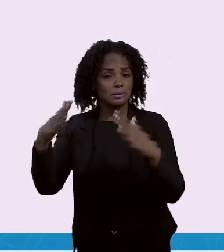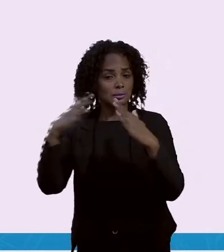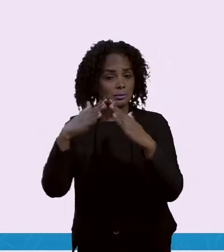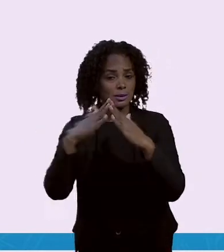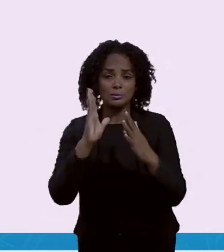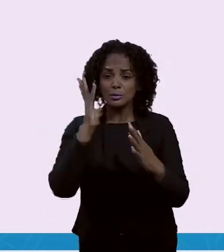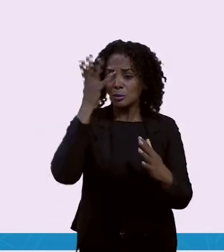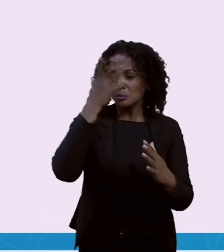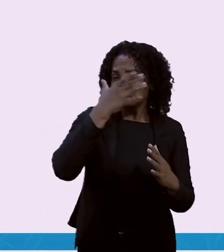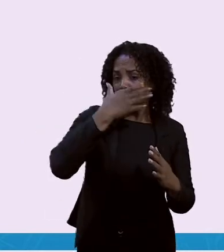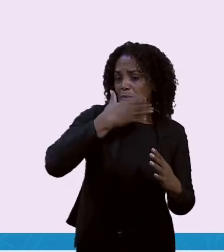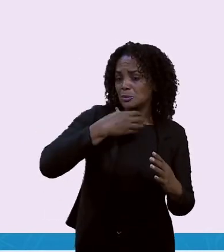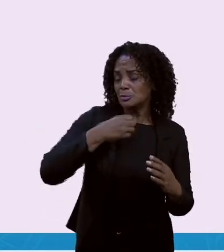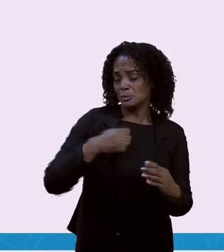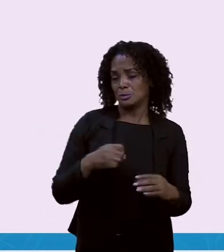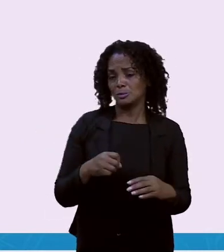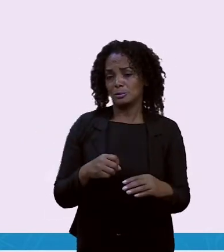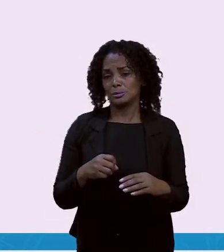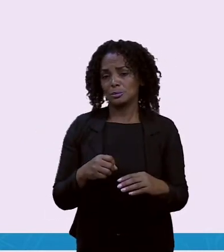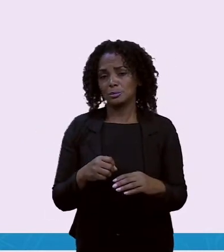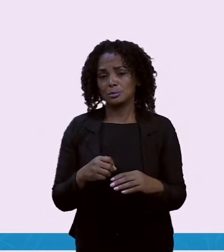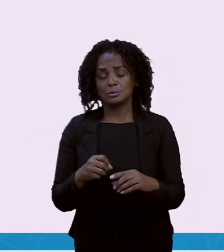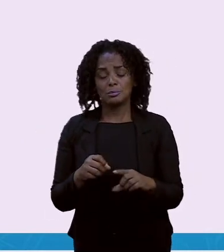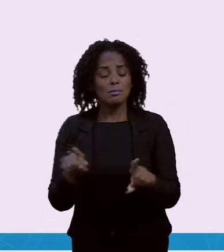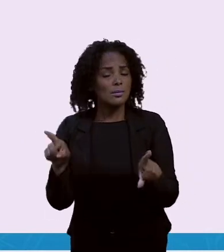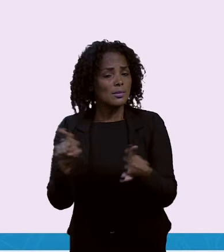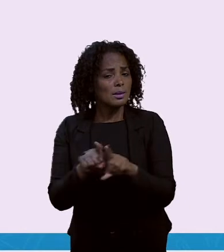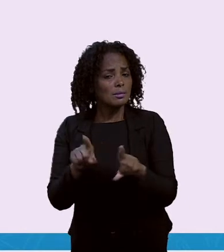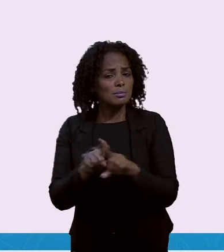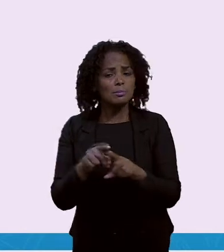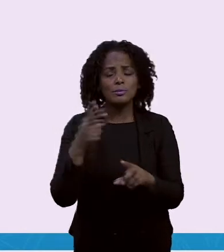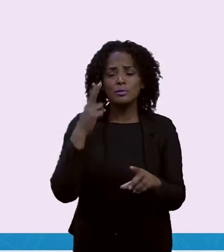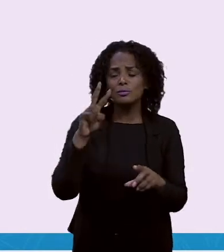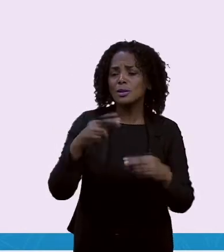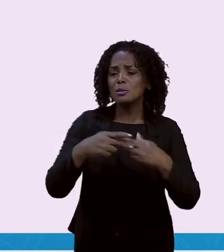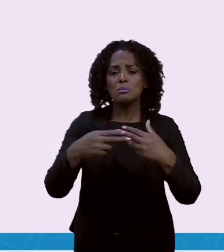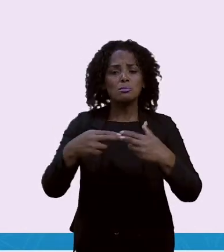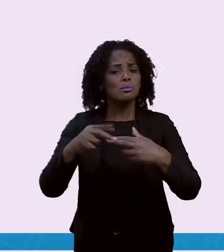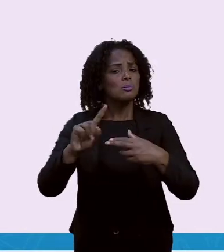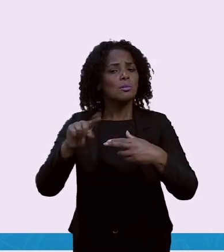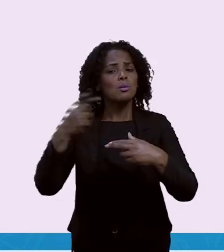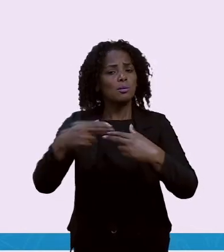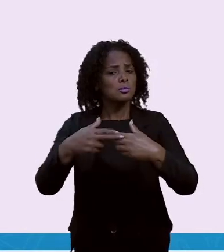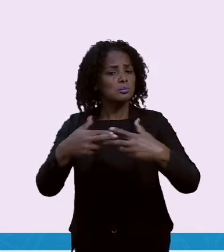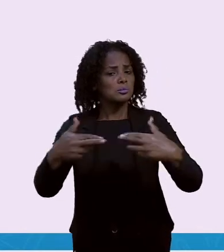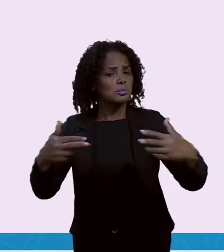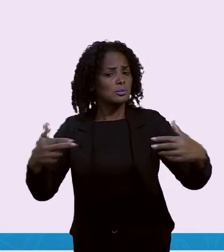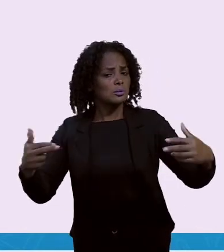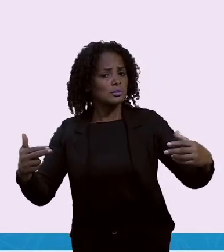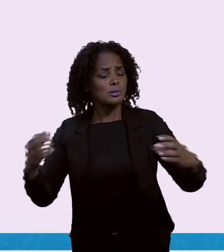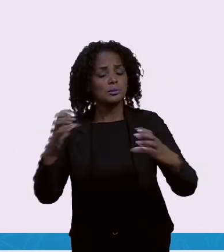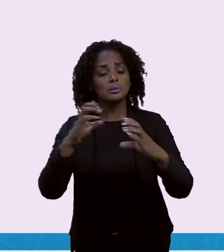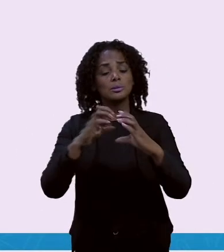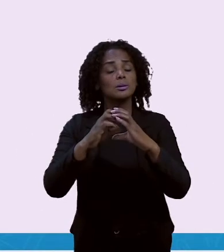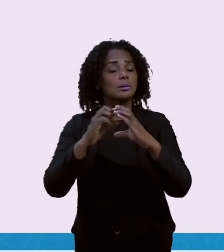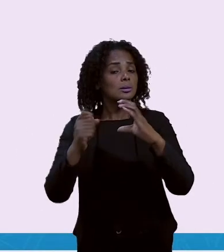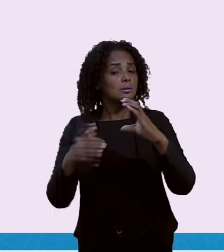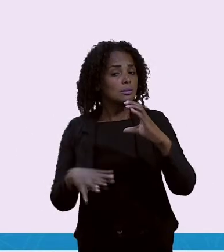essa beleza. E aí nós vamos ver outras características do vidro além da sua beleza.